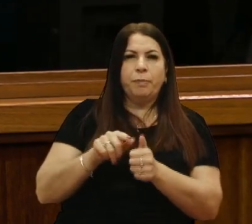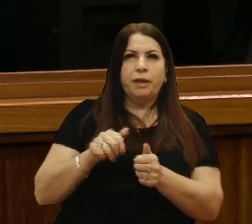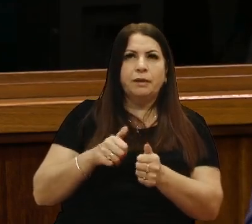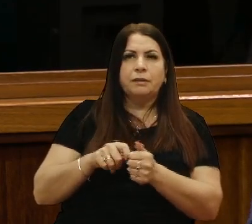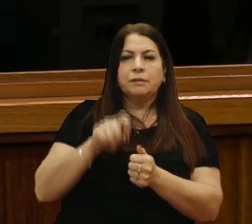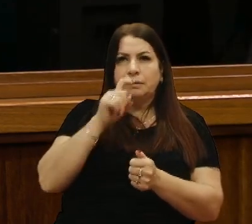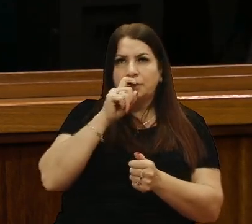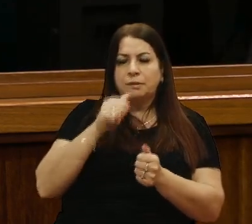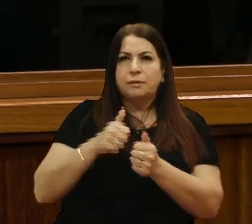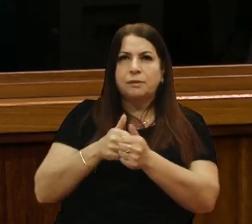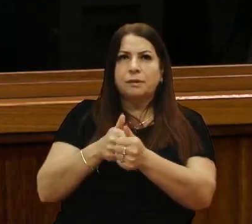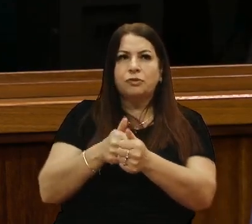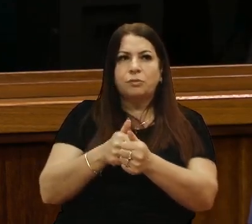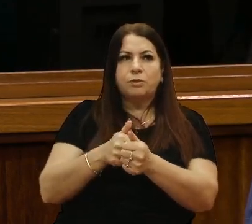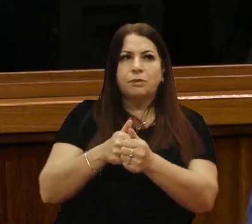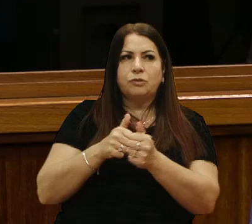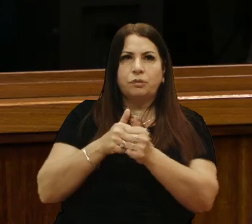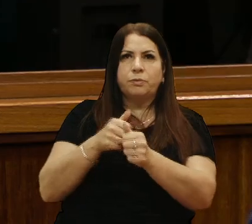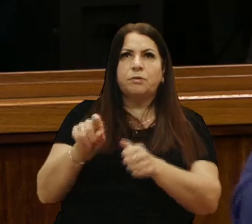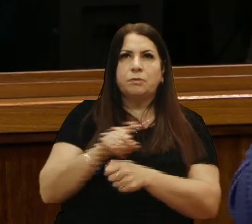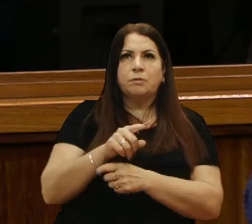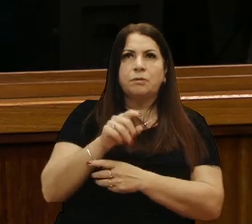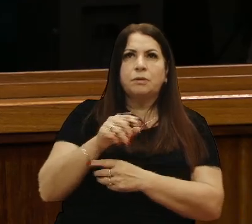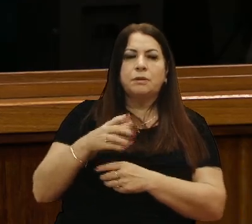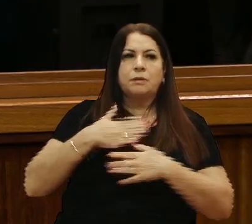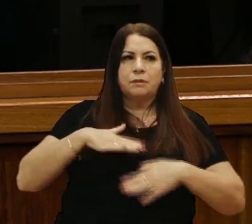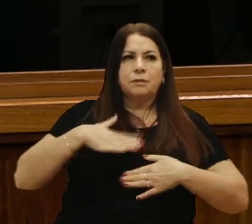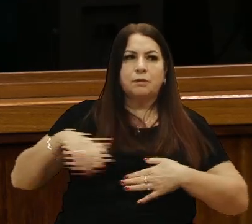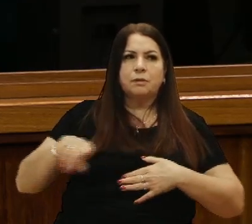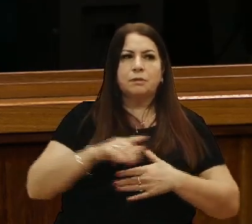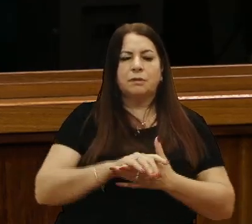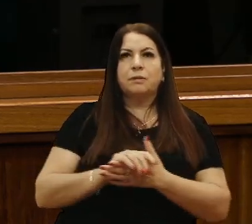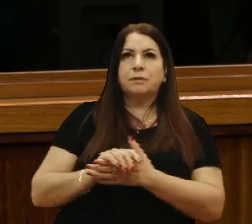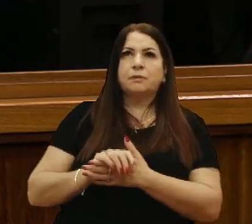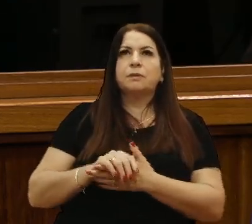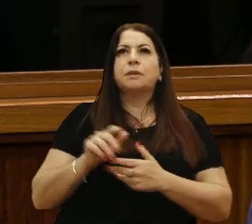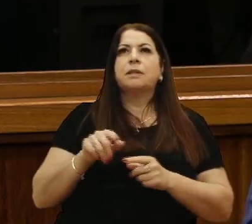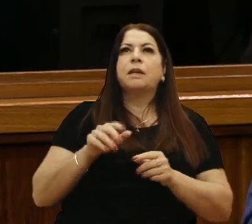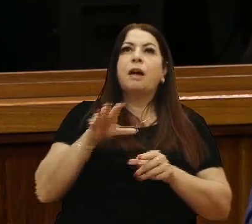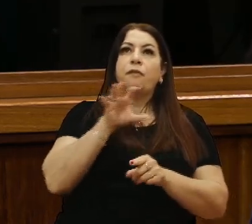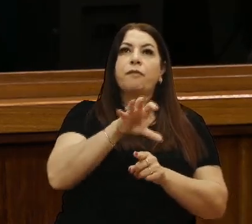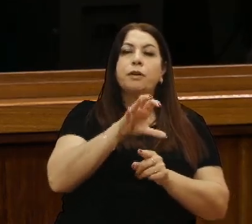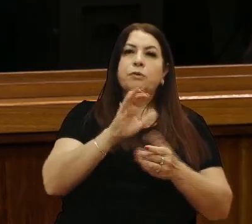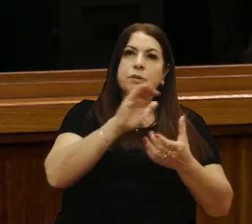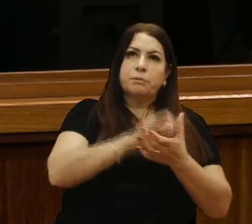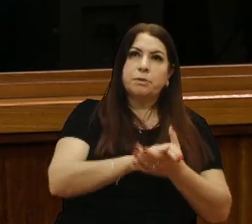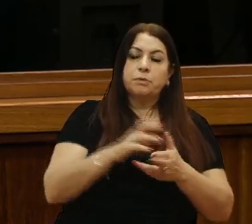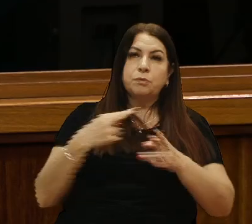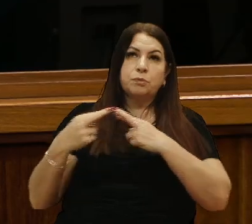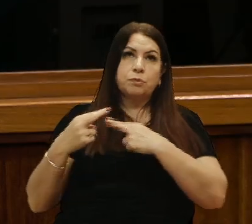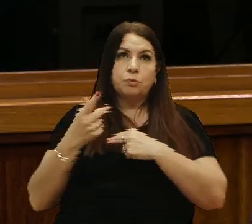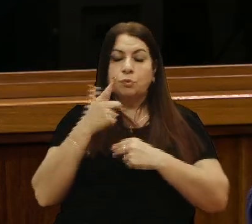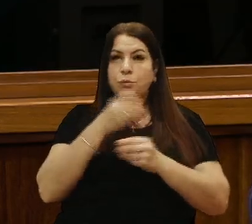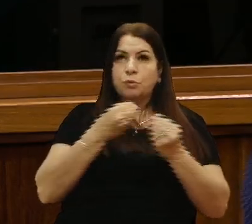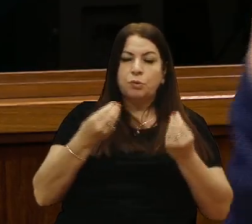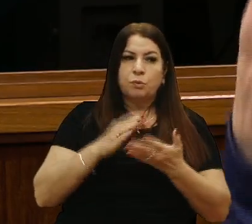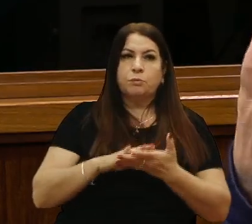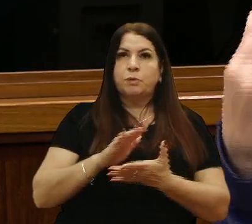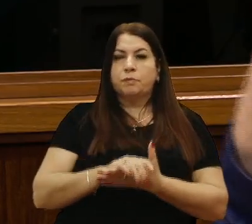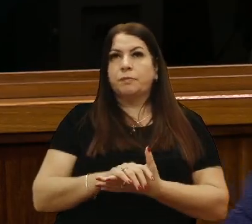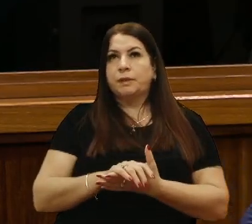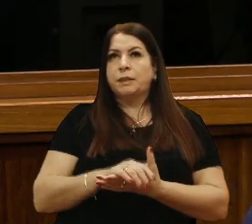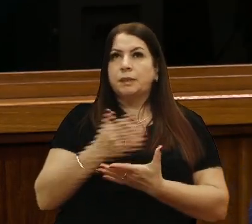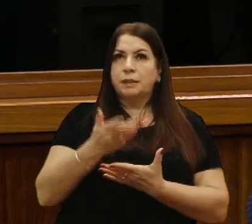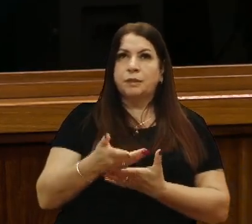difícil. É tranquilo? Não, afeta o casamento, afeta as relações, porque também não dá para a gente